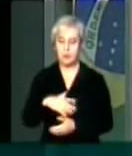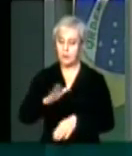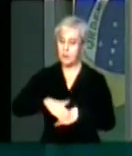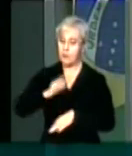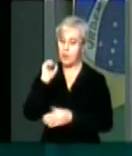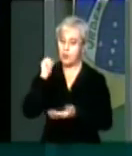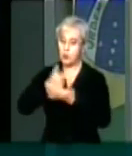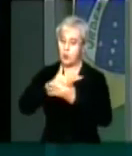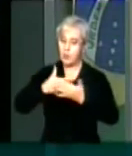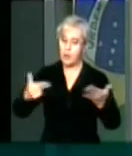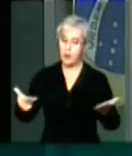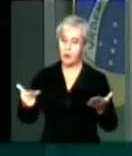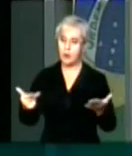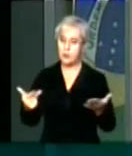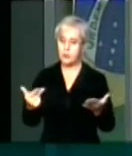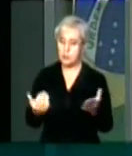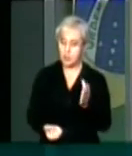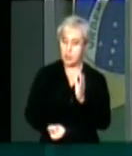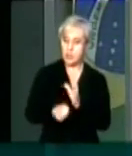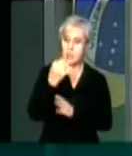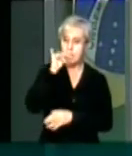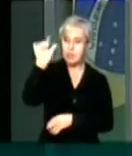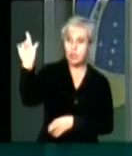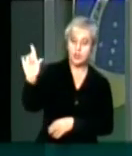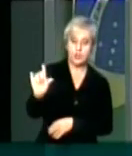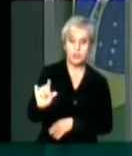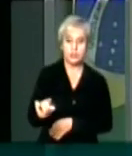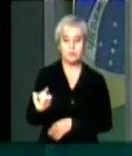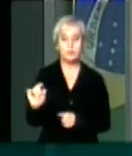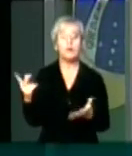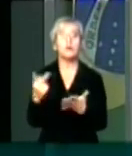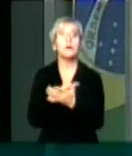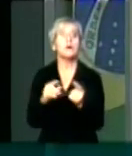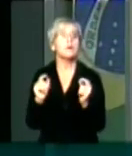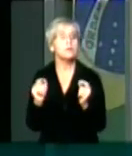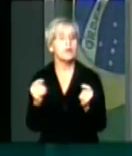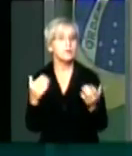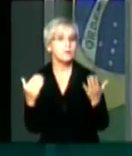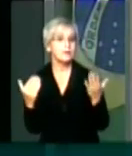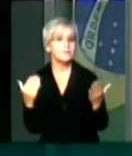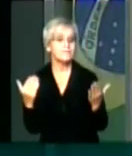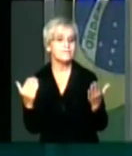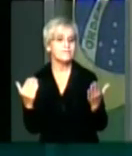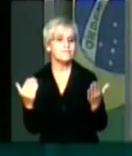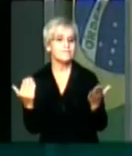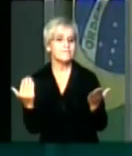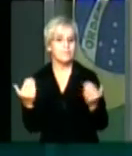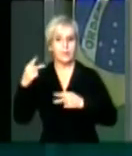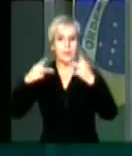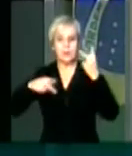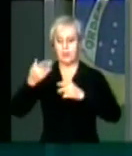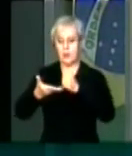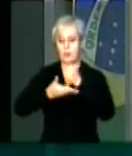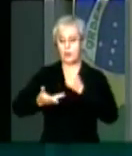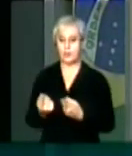consumo, queda de geração de energia, o que dá? Na política básica